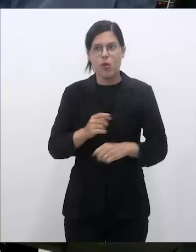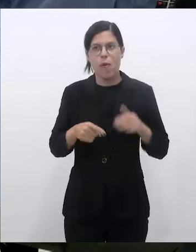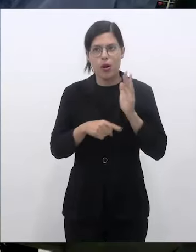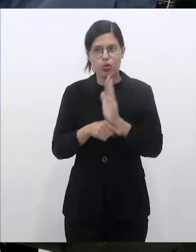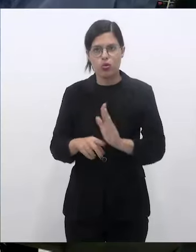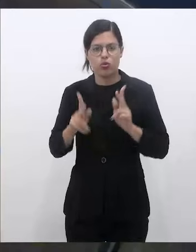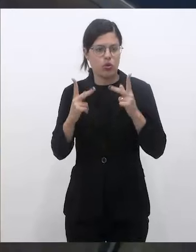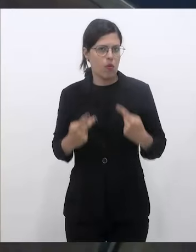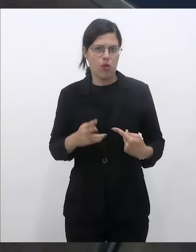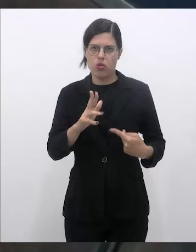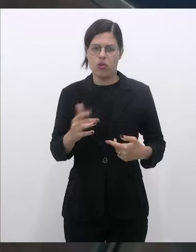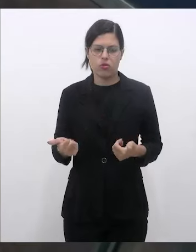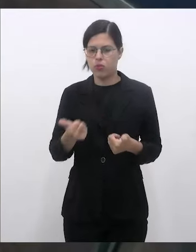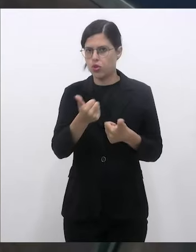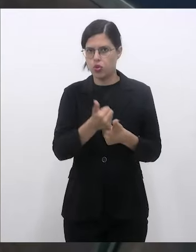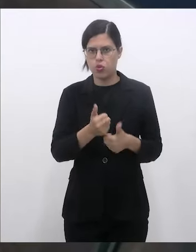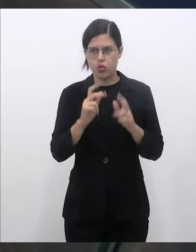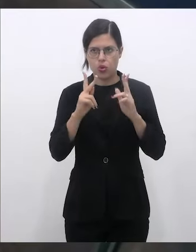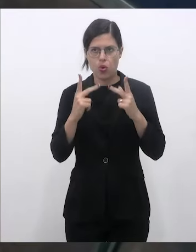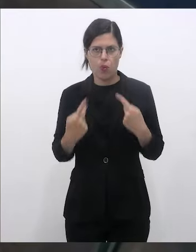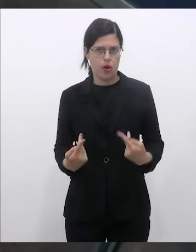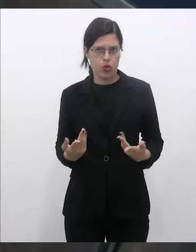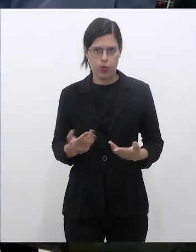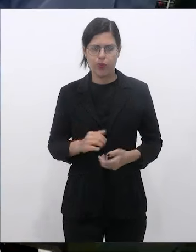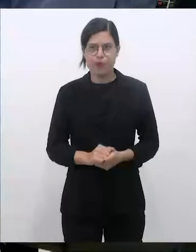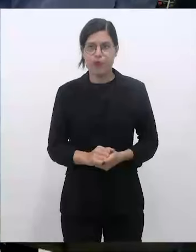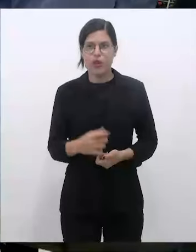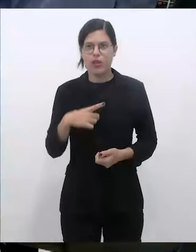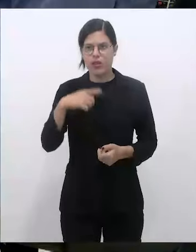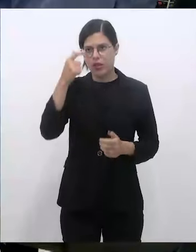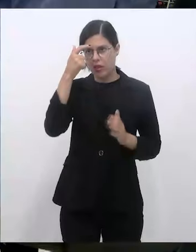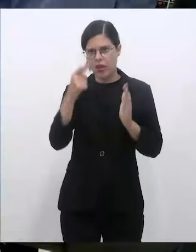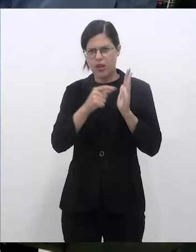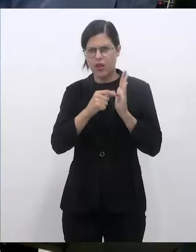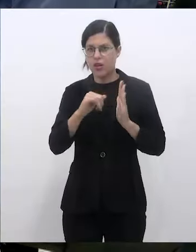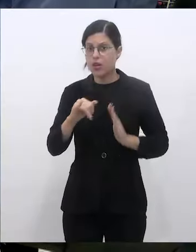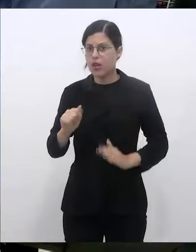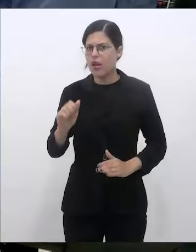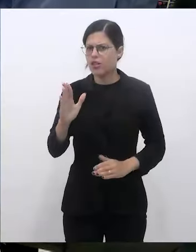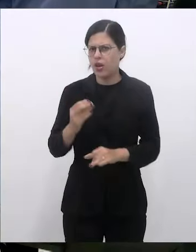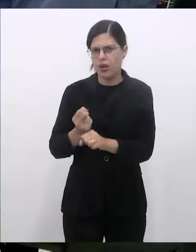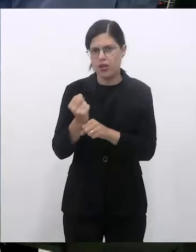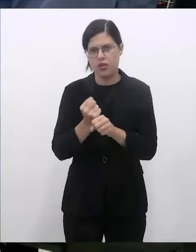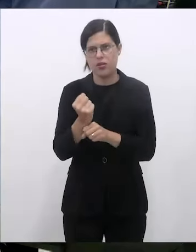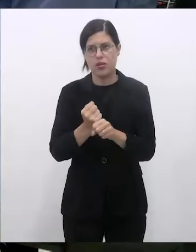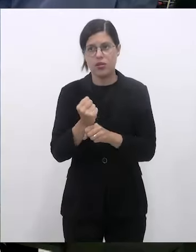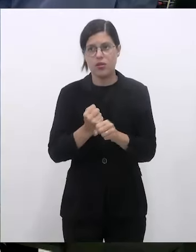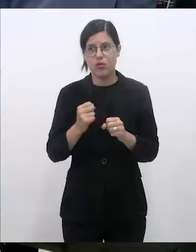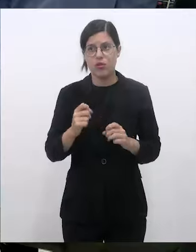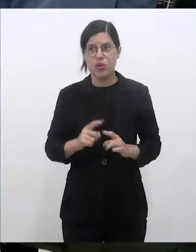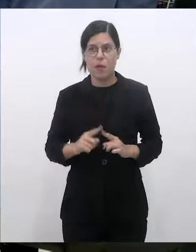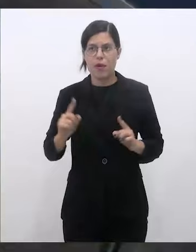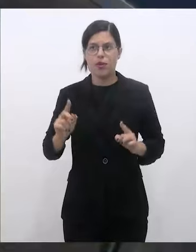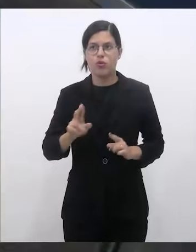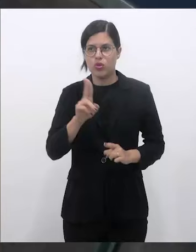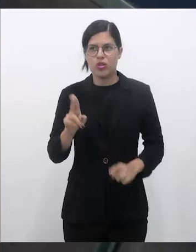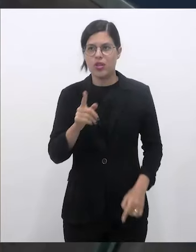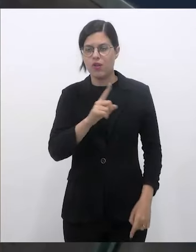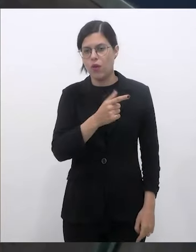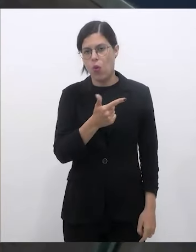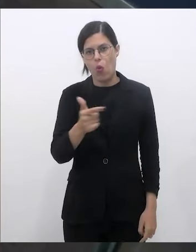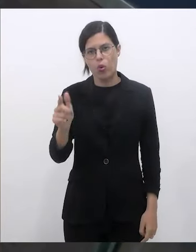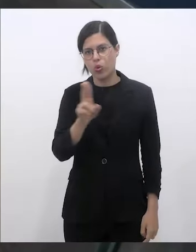para substituir o ser humano. Sim. Então, a tecnologia... A gente tem IA há muitos anos, né? Só que era chamado de